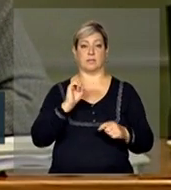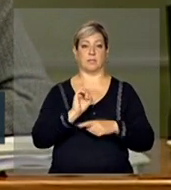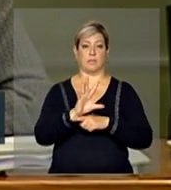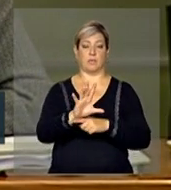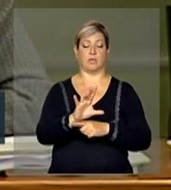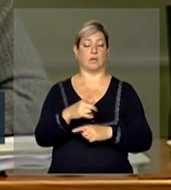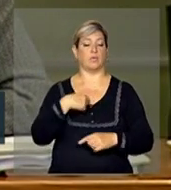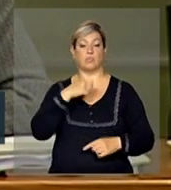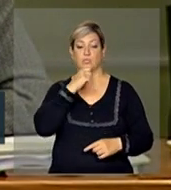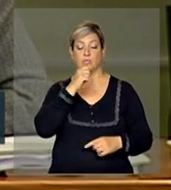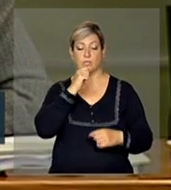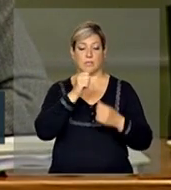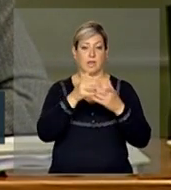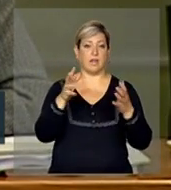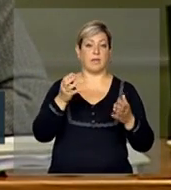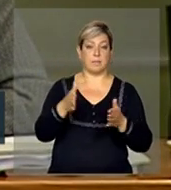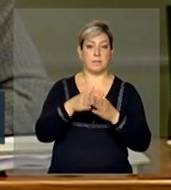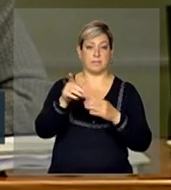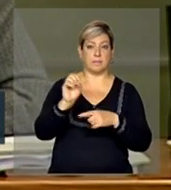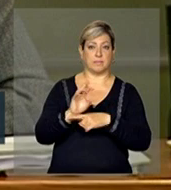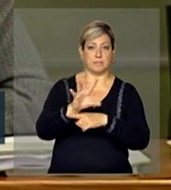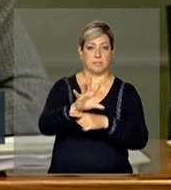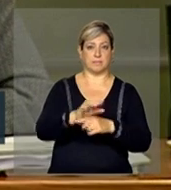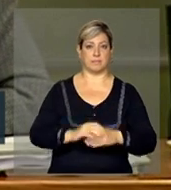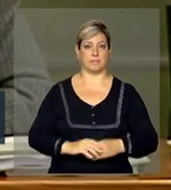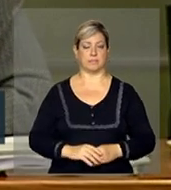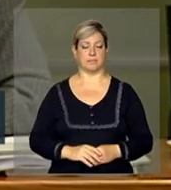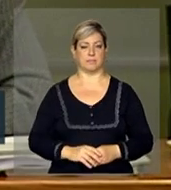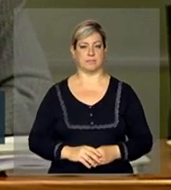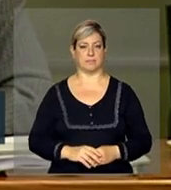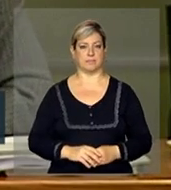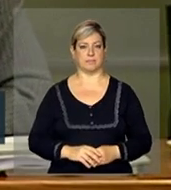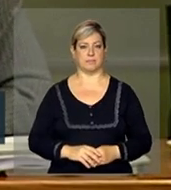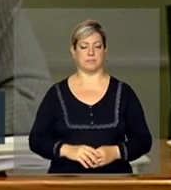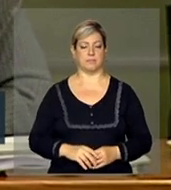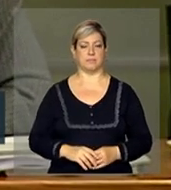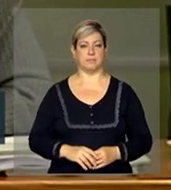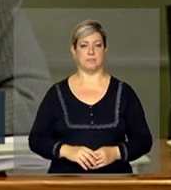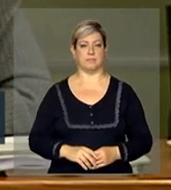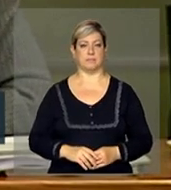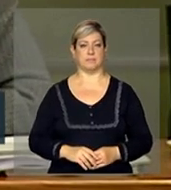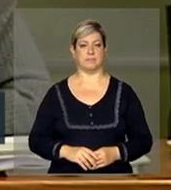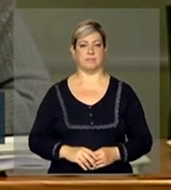ele aqui aberto, eu queria pedir para o Felipe providenciar isso para mim.